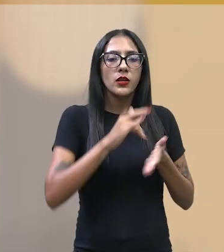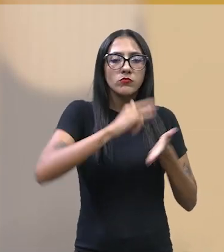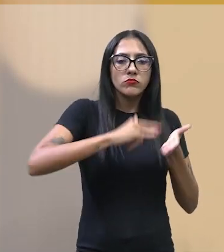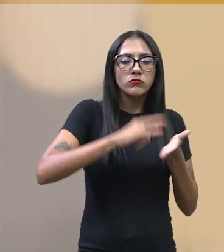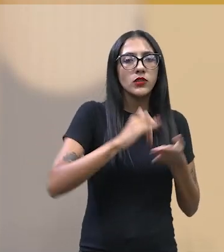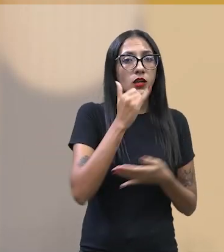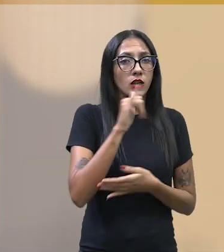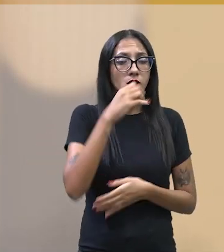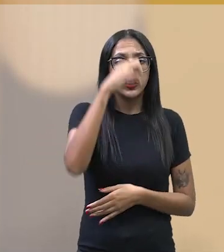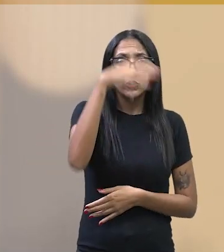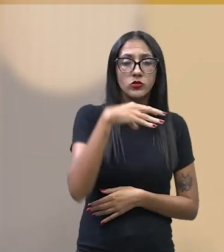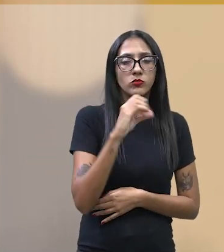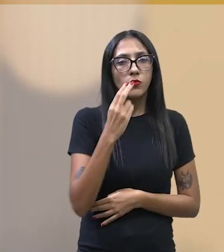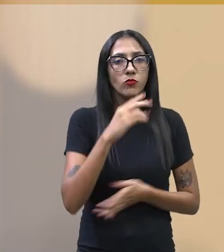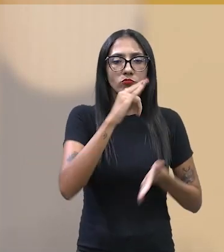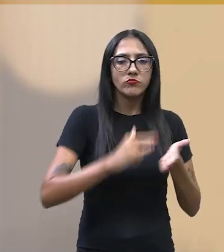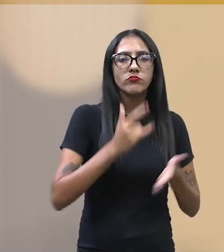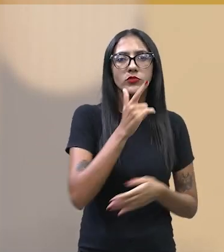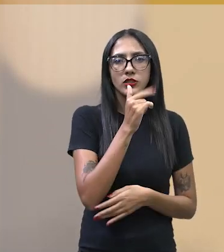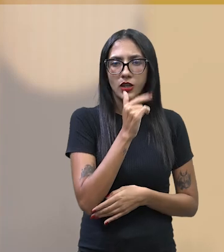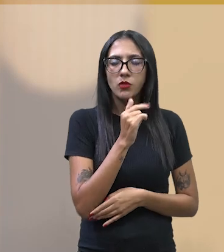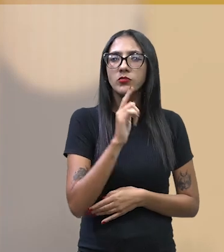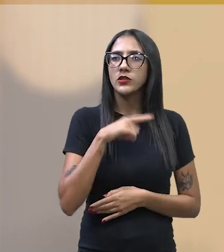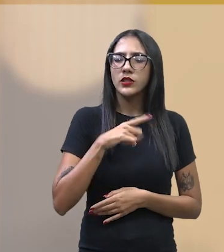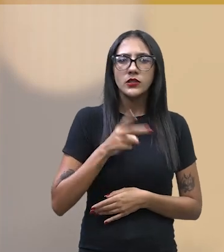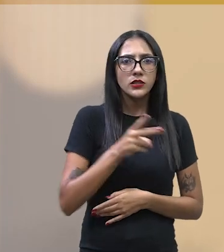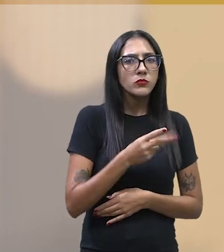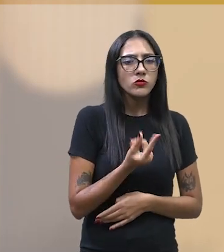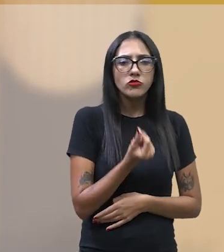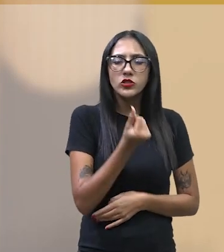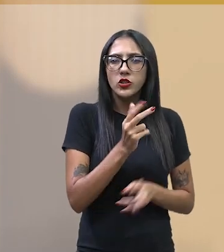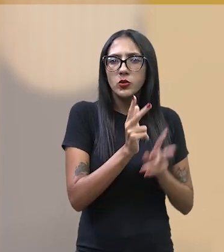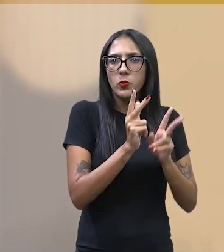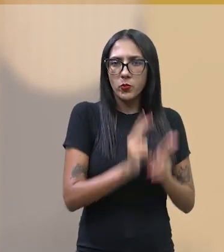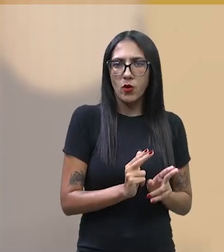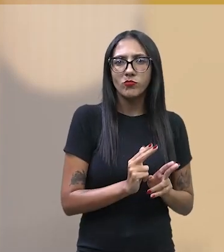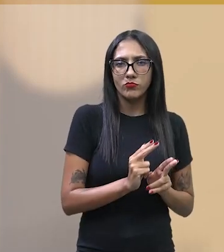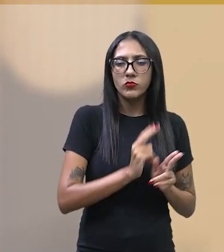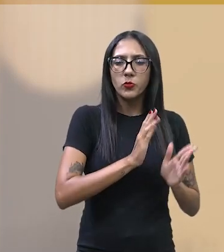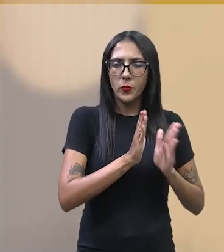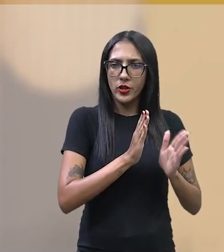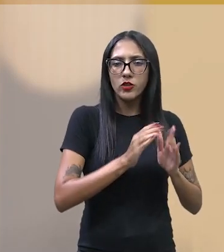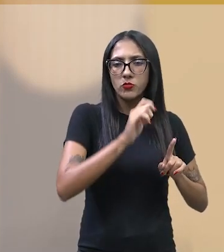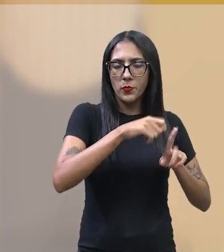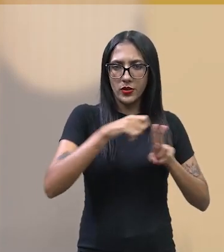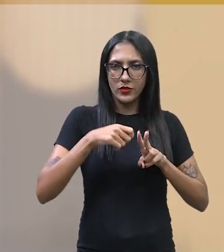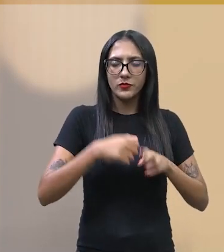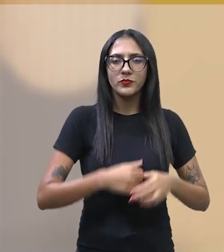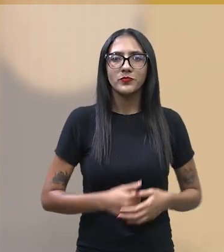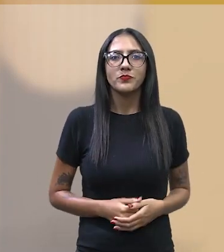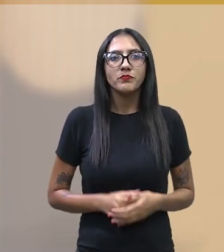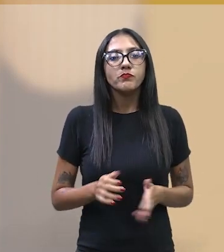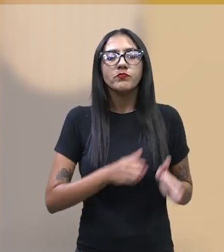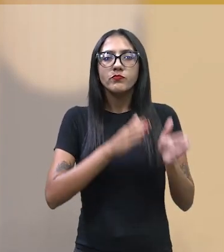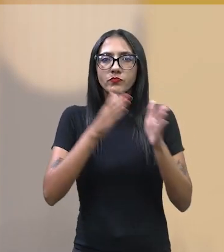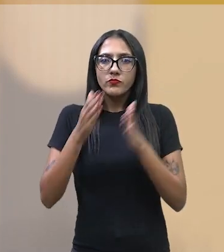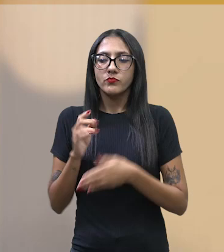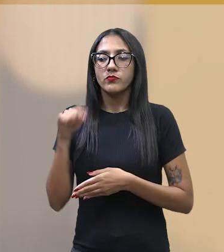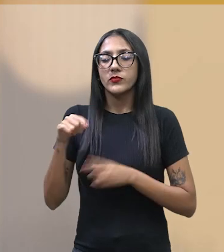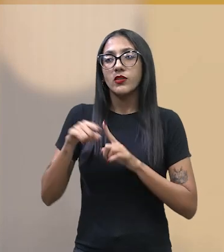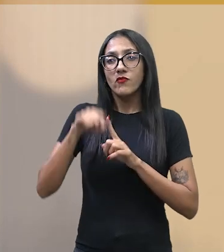energia, conta de água, que geralmente aí tem um valor fixo no decorrer dos meses. E a gente tem também os